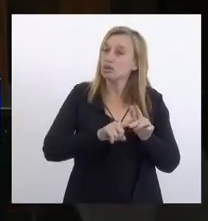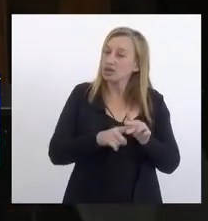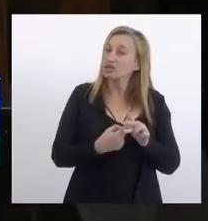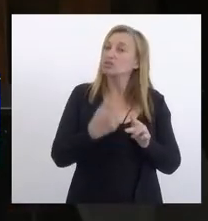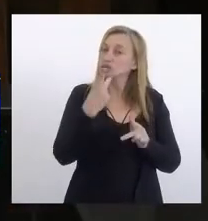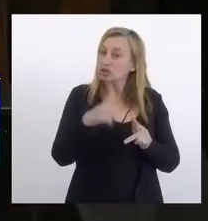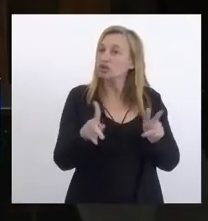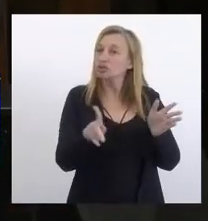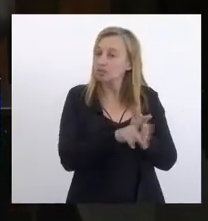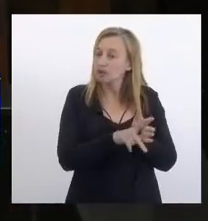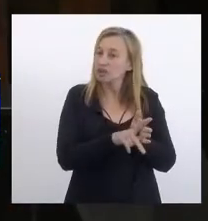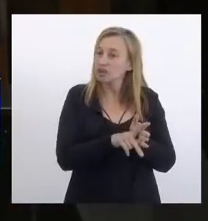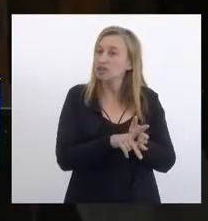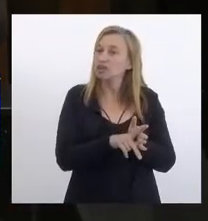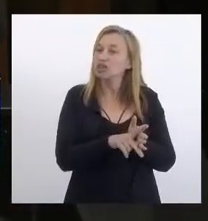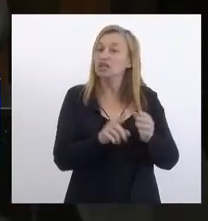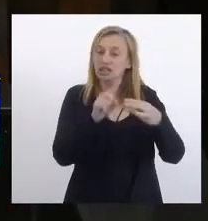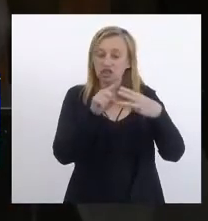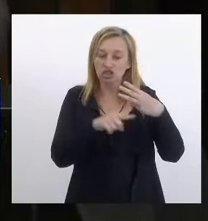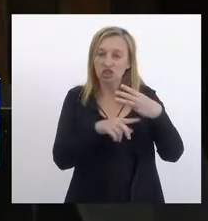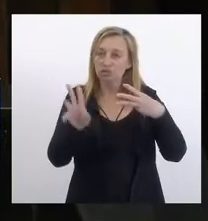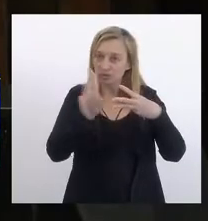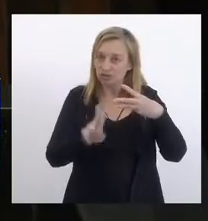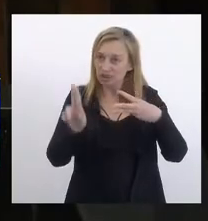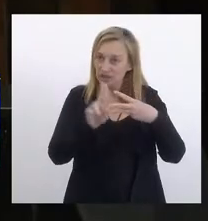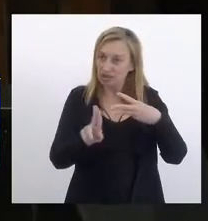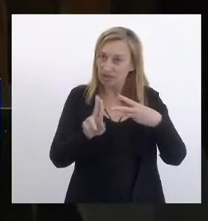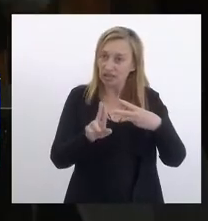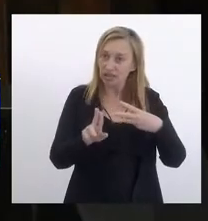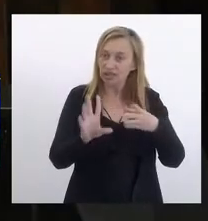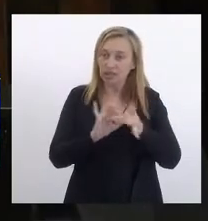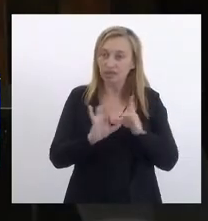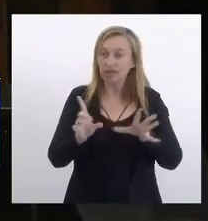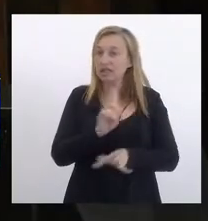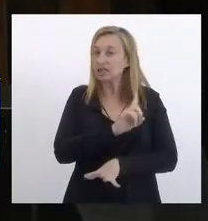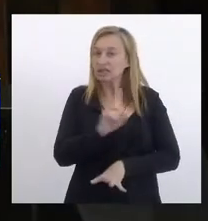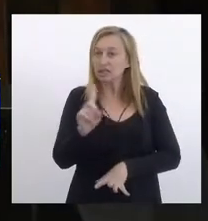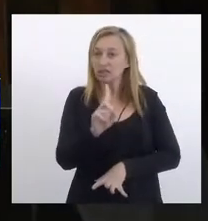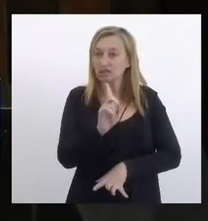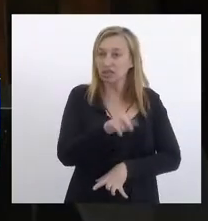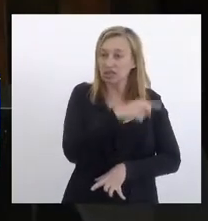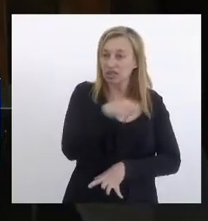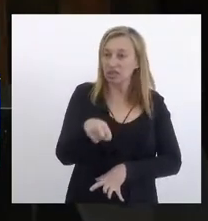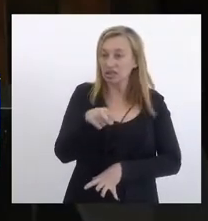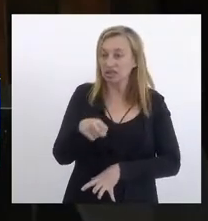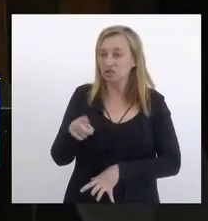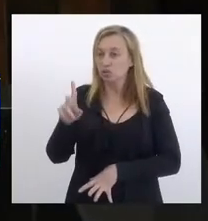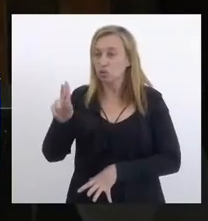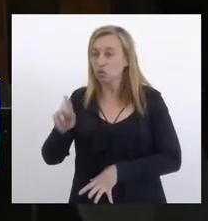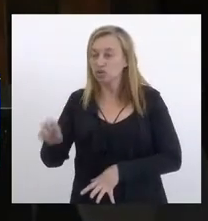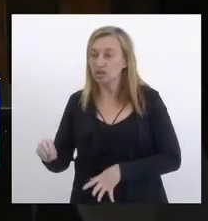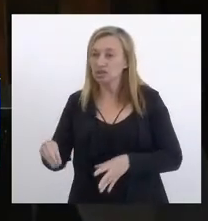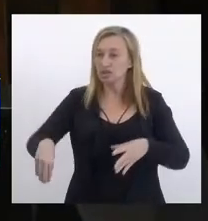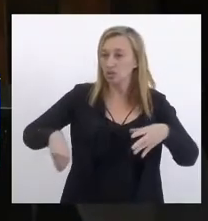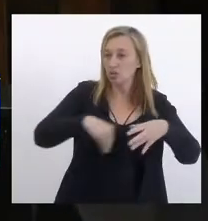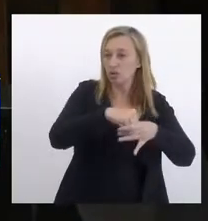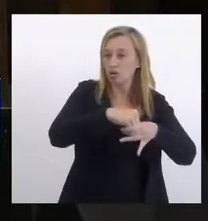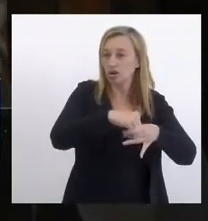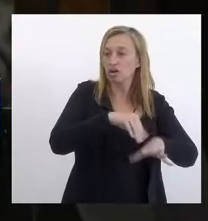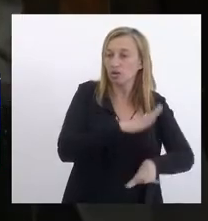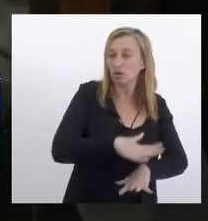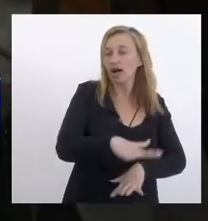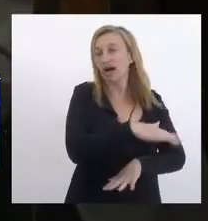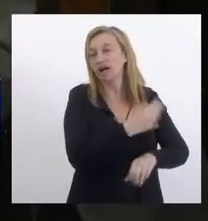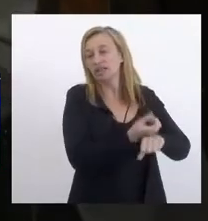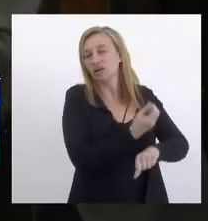projeto, da isonomia das três universidades, e não da extinção da UESO e incorporá-la como campus da